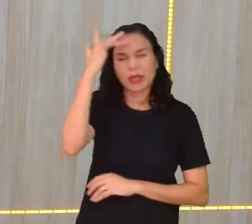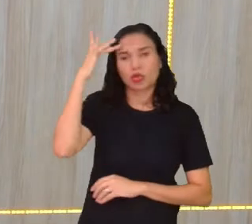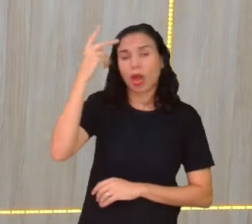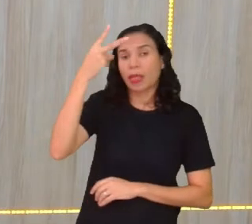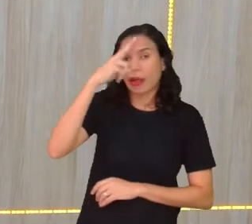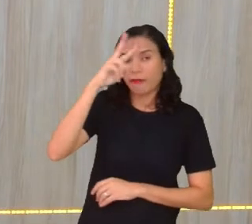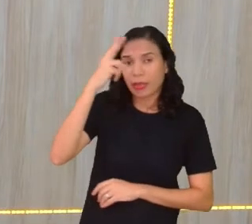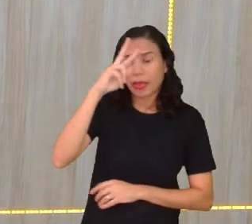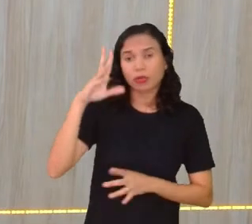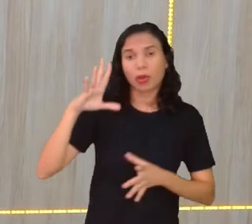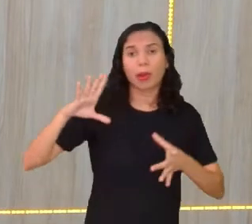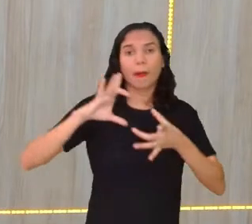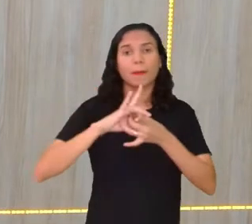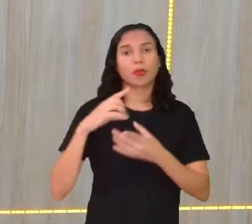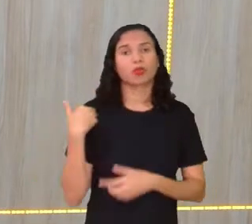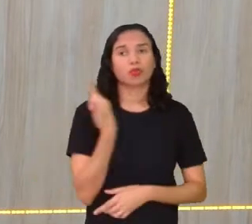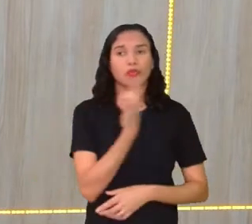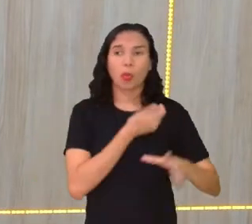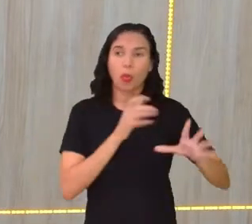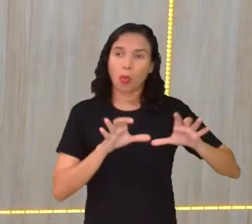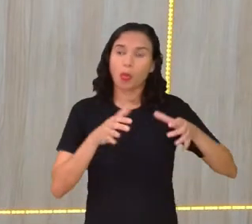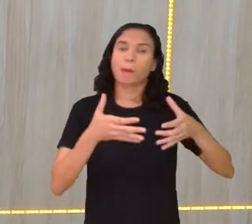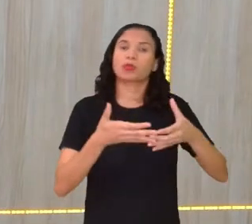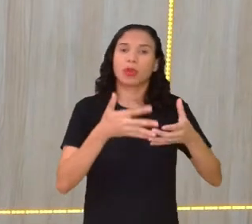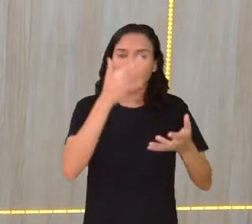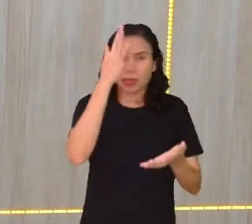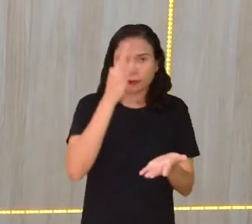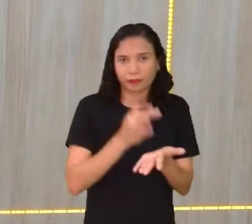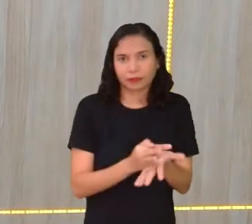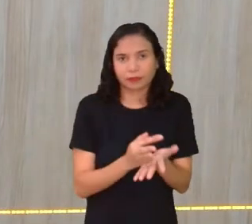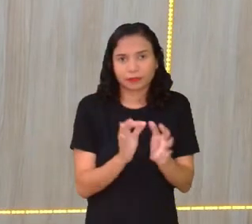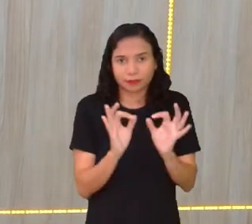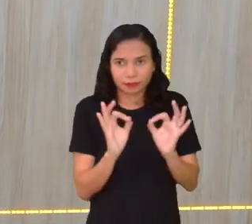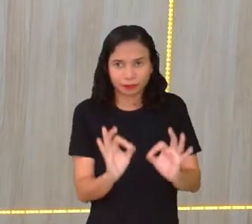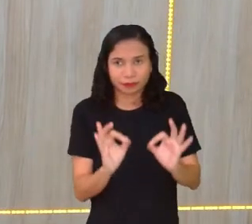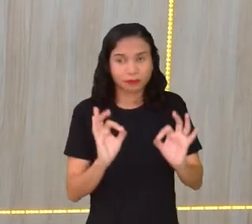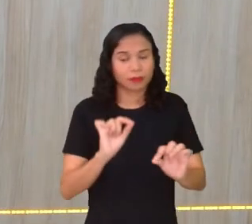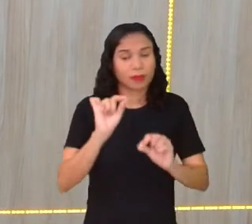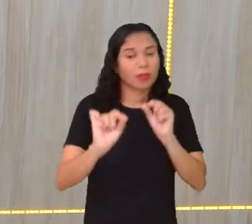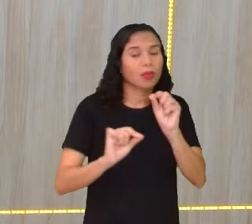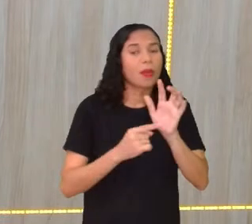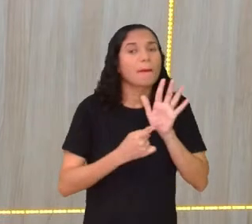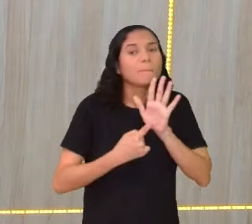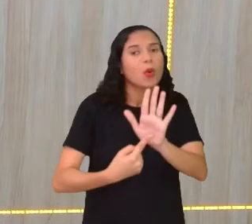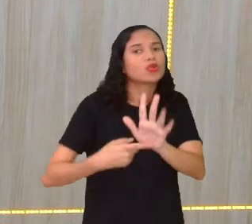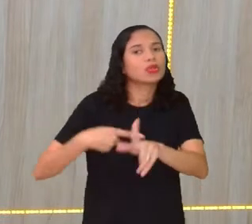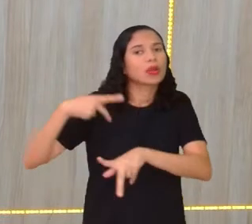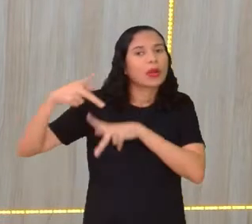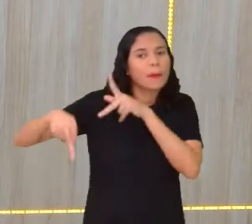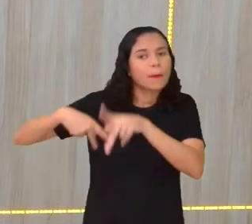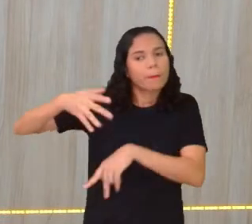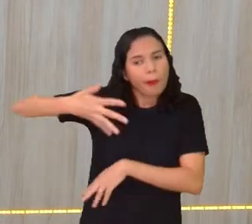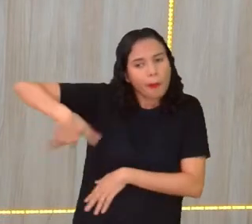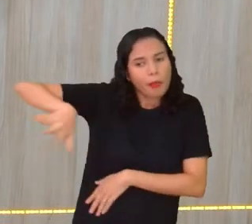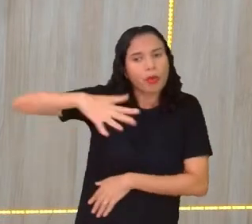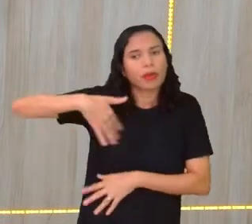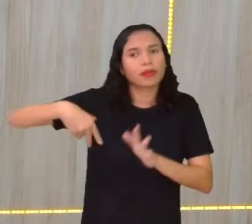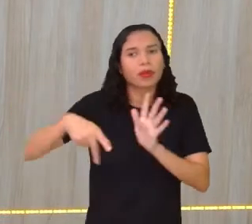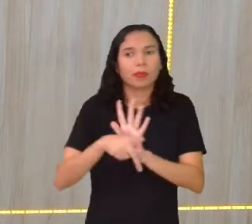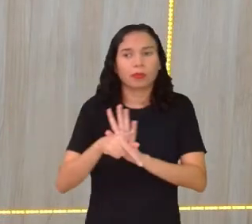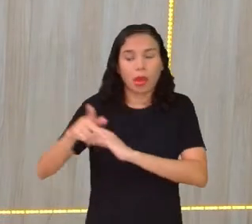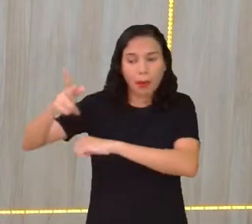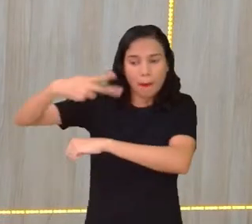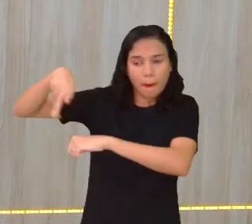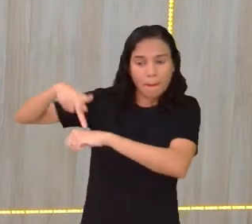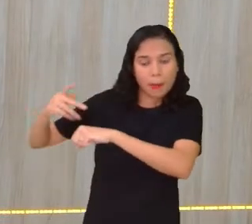hoje fazem parte da nossa comunidade de fé, certo? O que mostra, né, que esse pessoal ele veio do seu